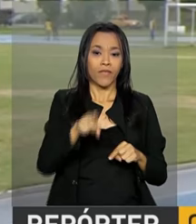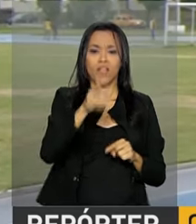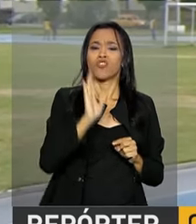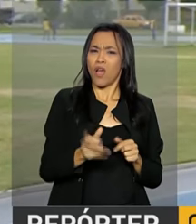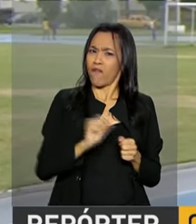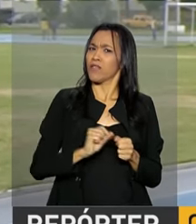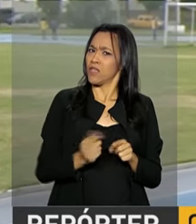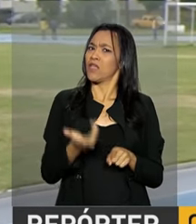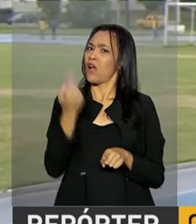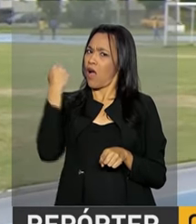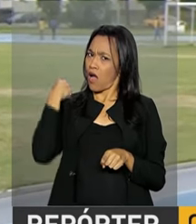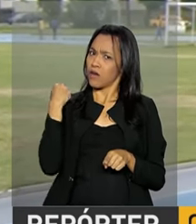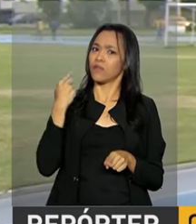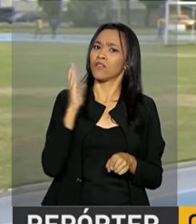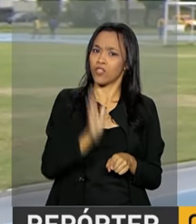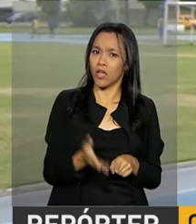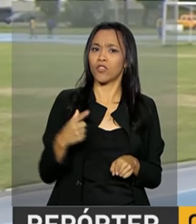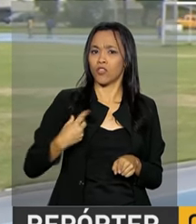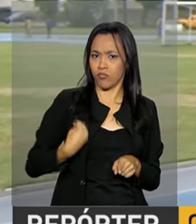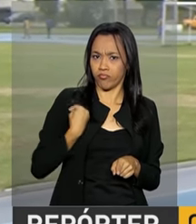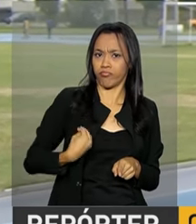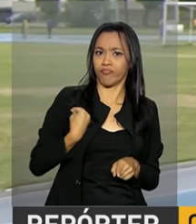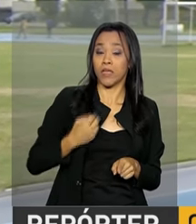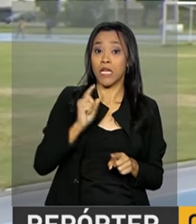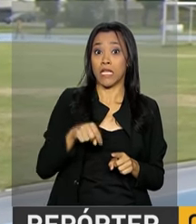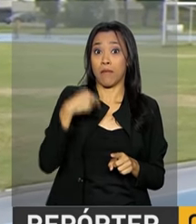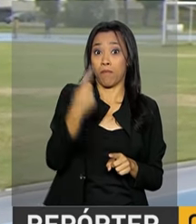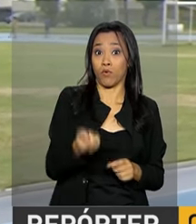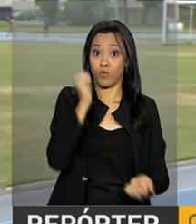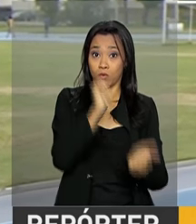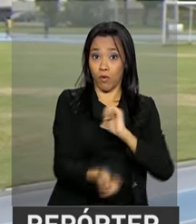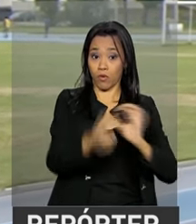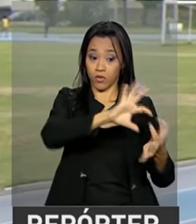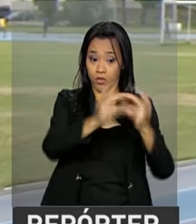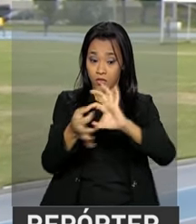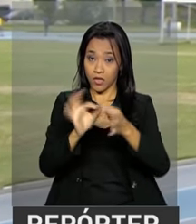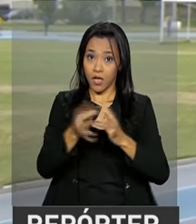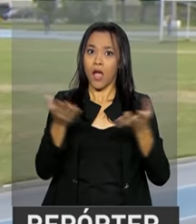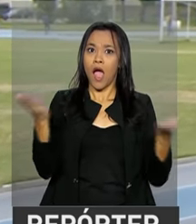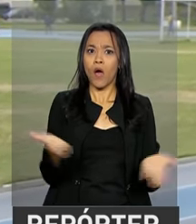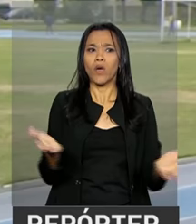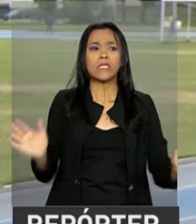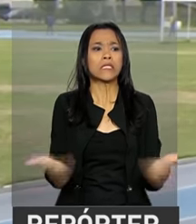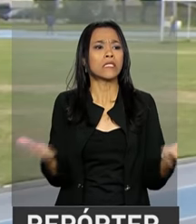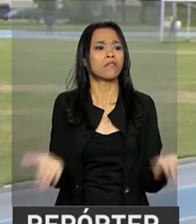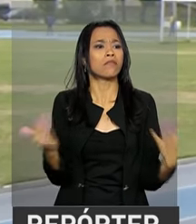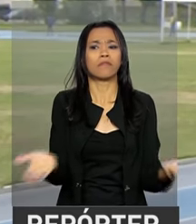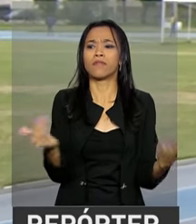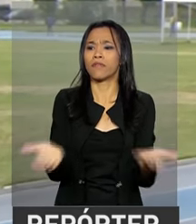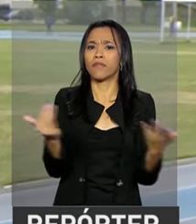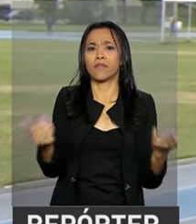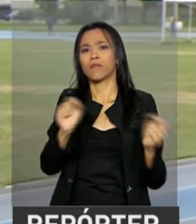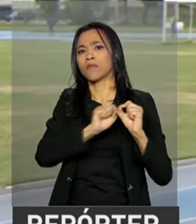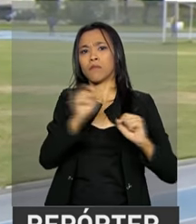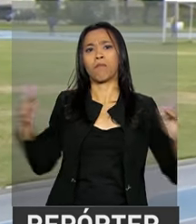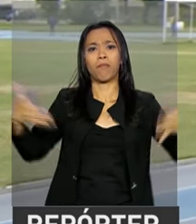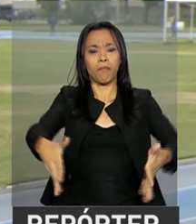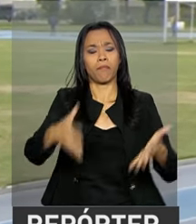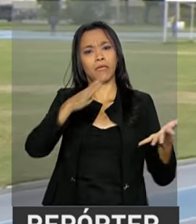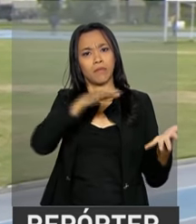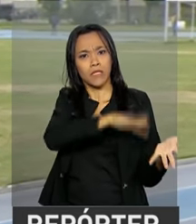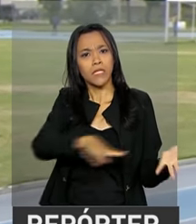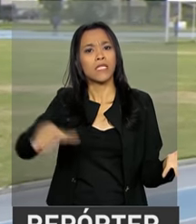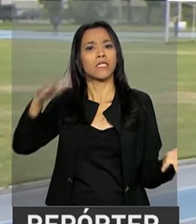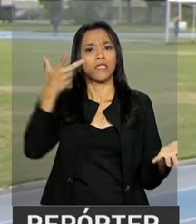Olímpicos, né? Com a estrutura pré-existente. E depois dos Jogos Olímpicos, nós estamos agora buscando incentivar ainda mais a participação de crianças de